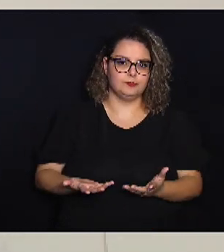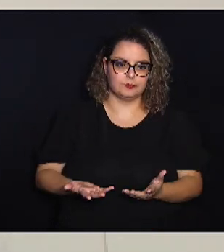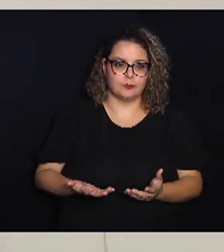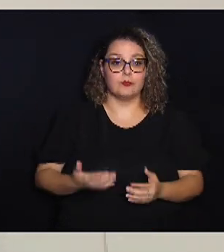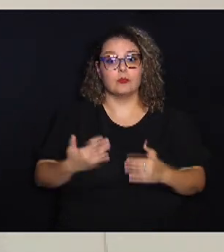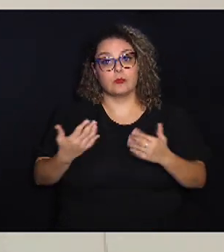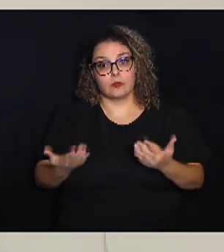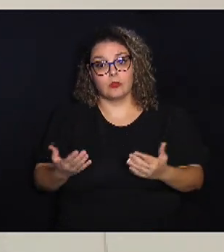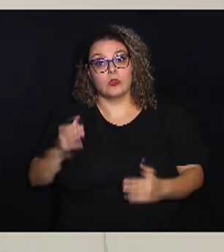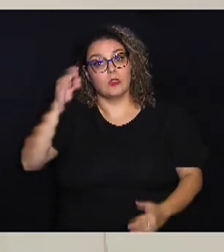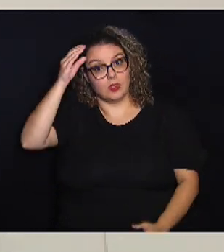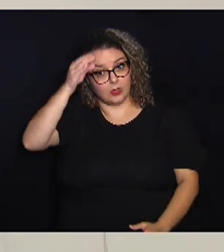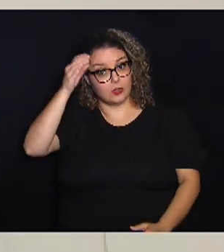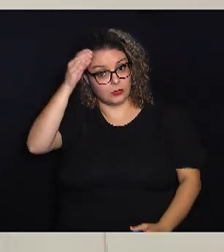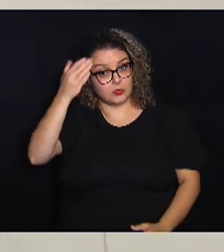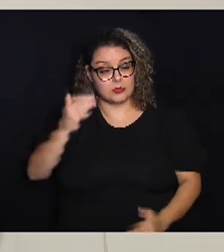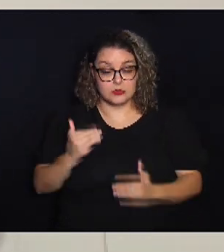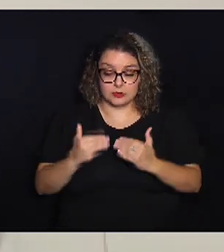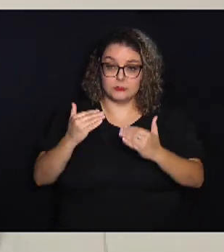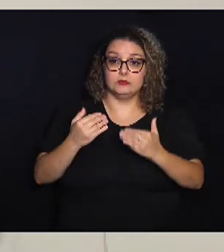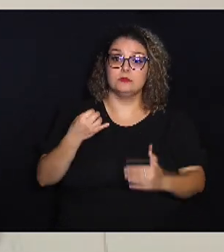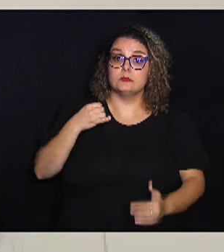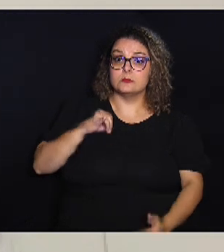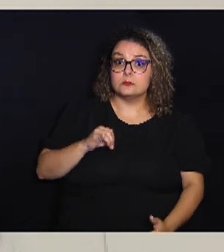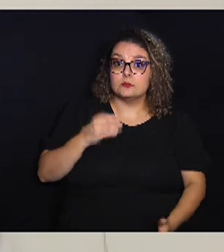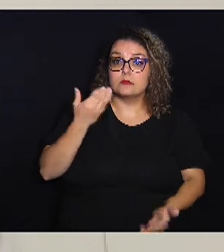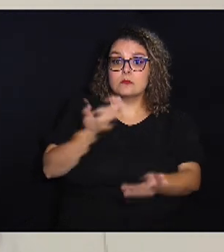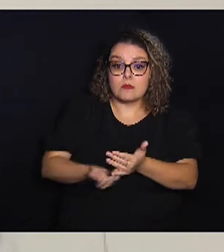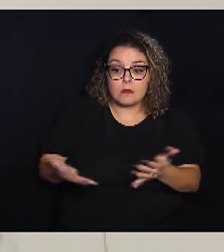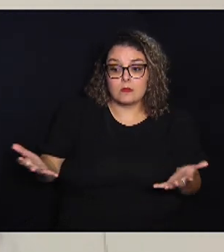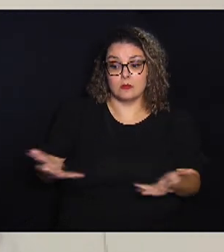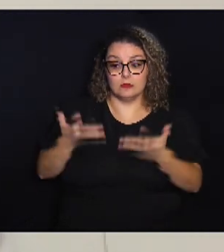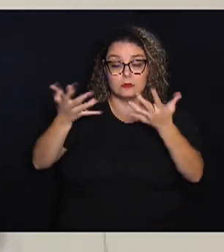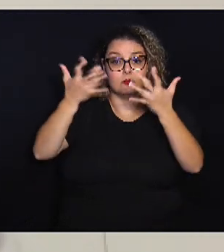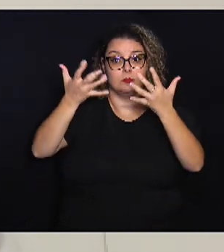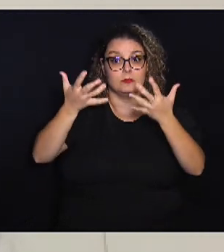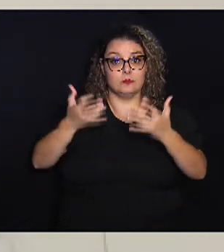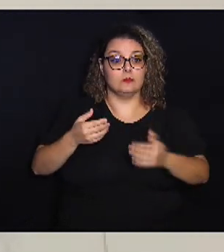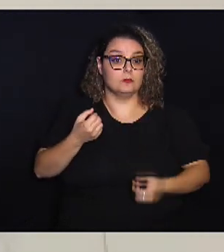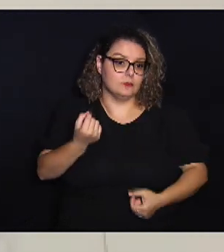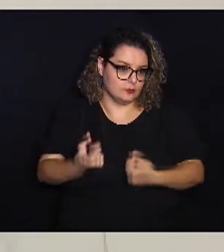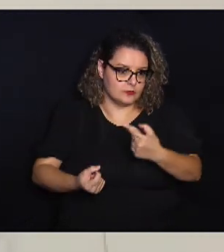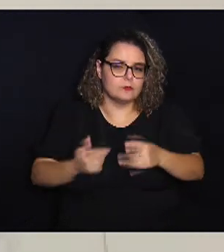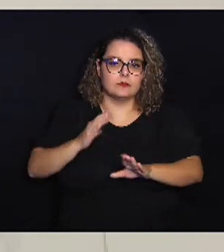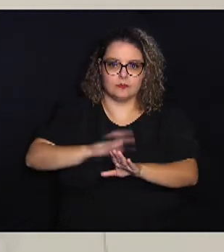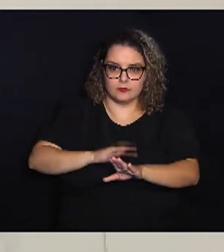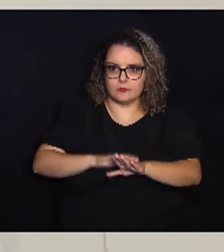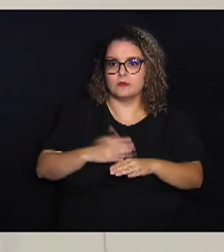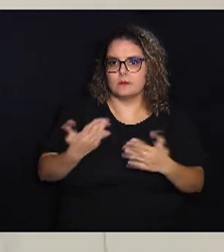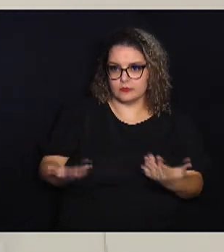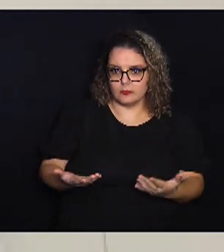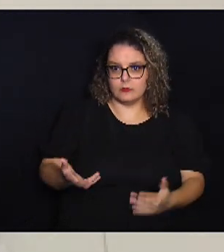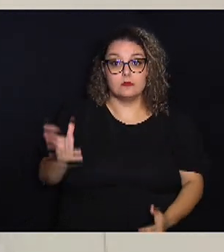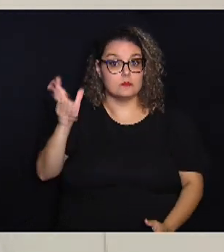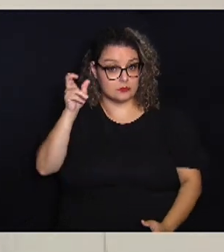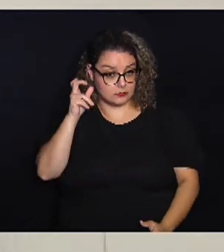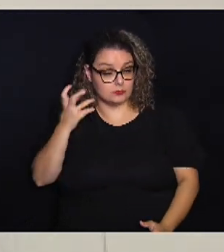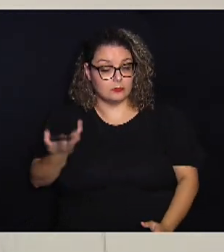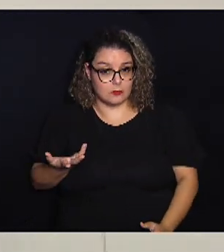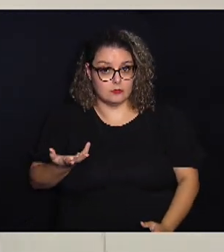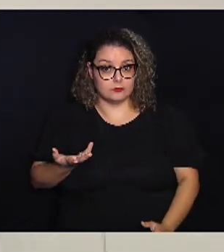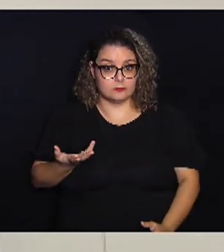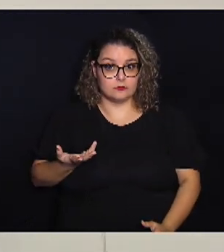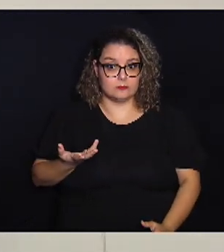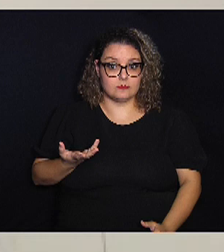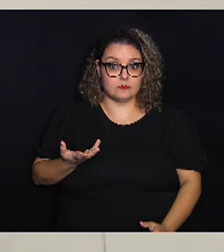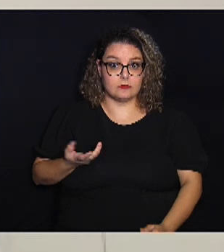nossa cognição. Se a gente deixa de estimular o cérebro por alguma função, então seja ela o auditivo,